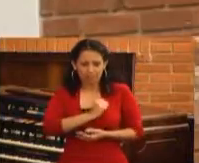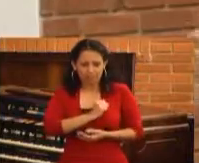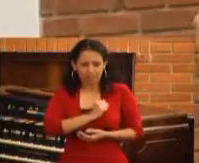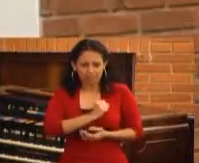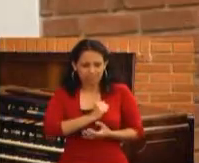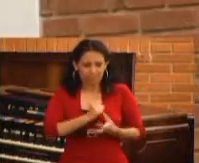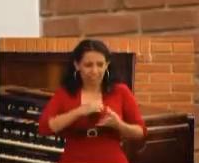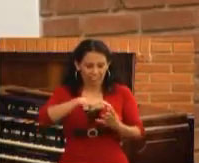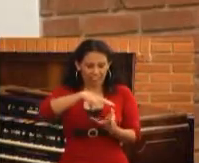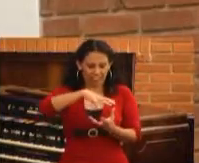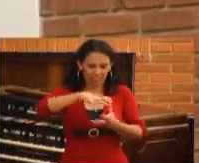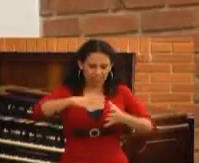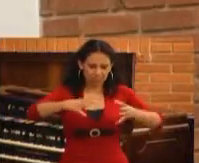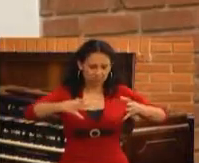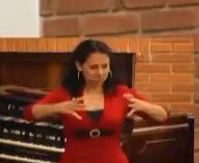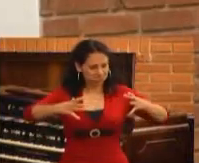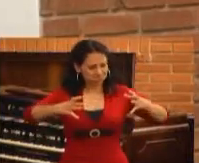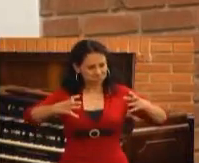Bíblia,